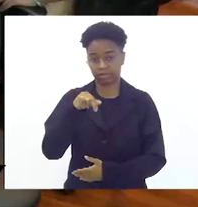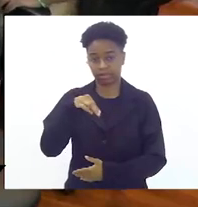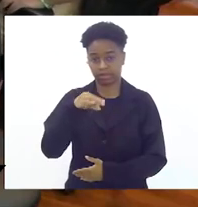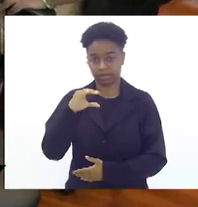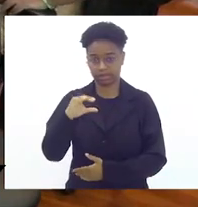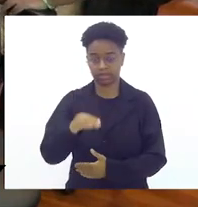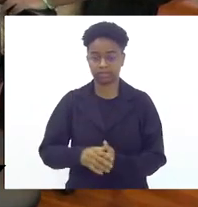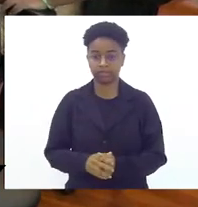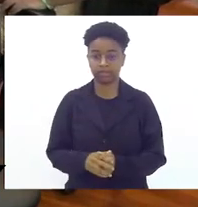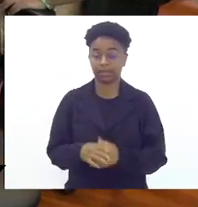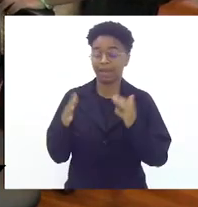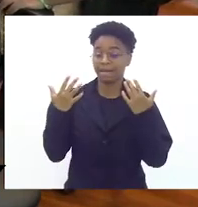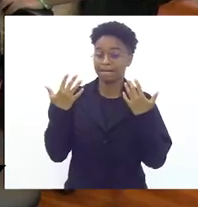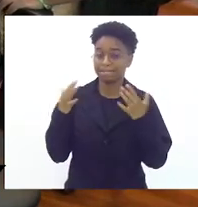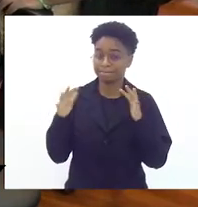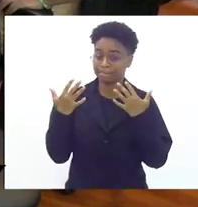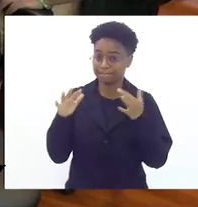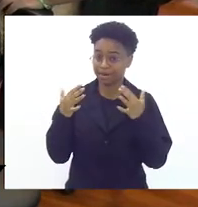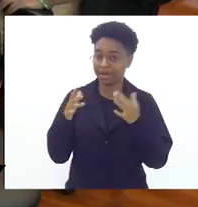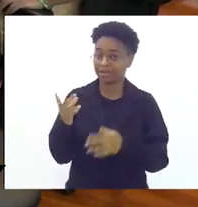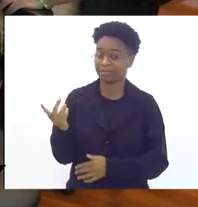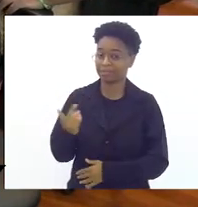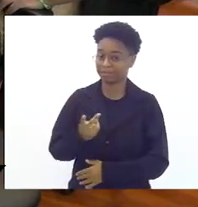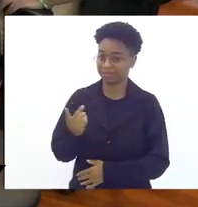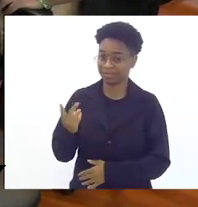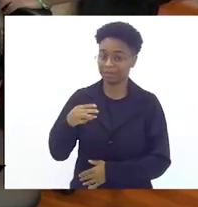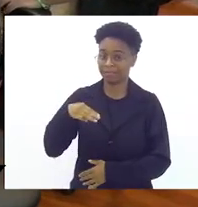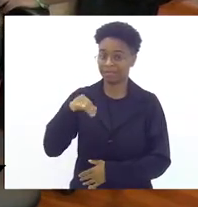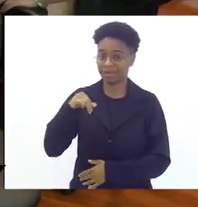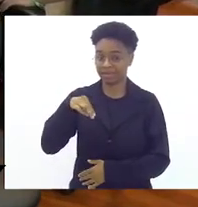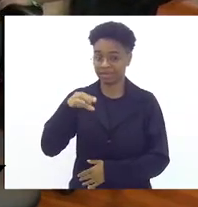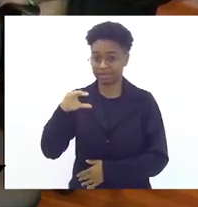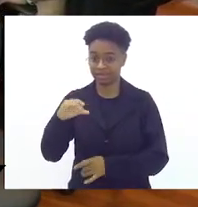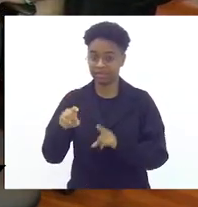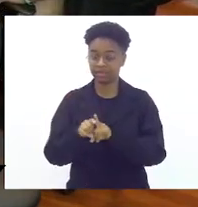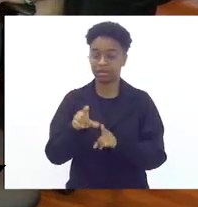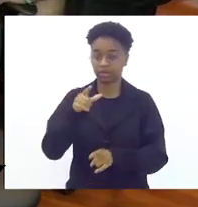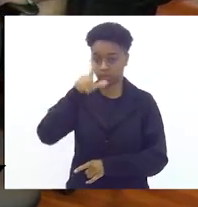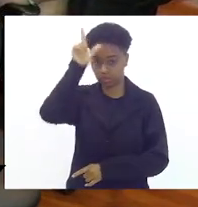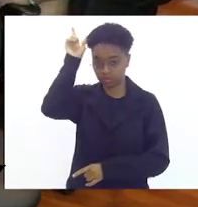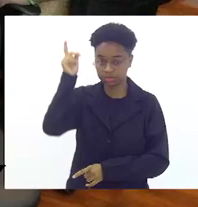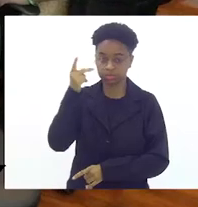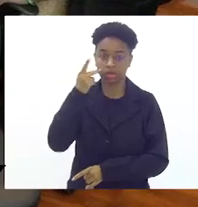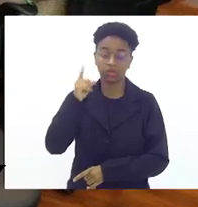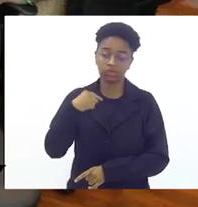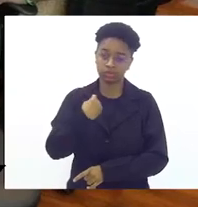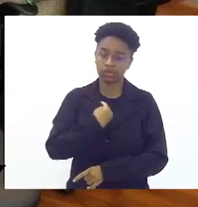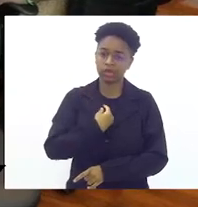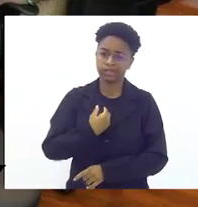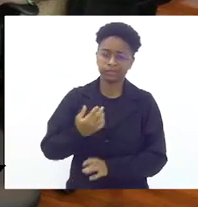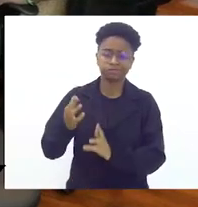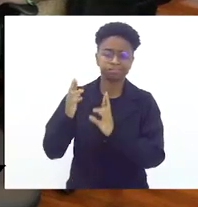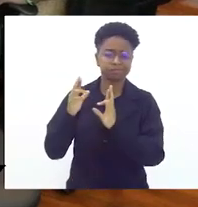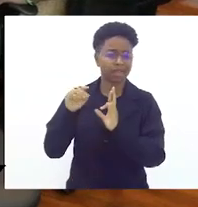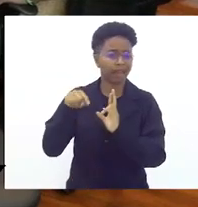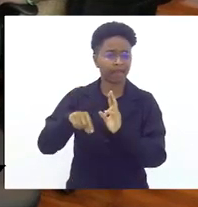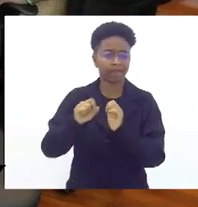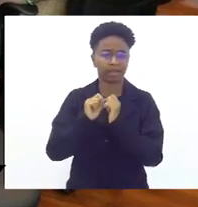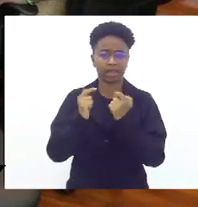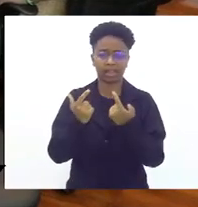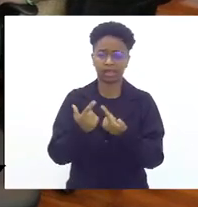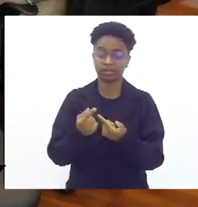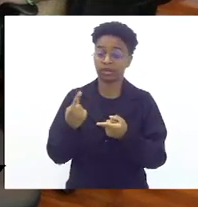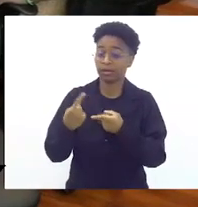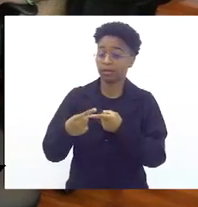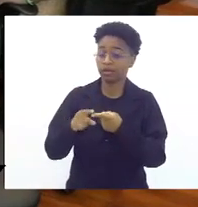Parabéns minha que Luiz Paulo é isso que a gente espera da alérgica quando a gente está